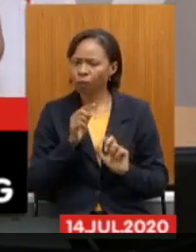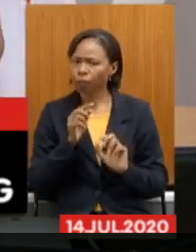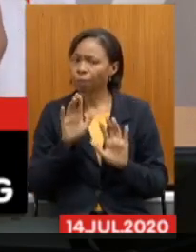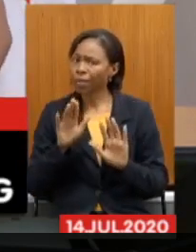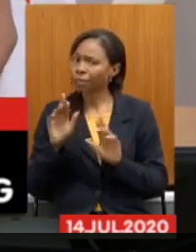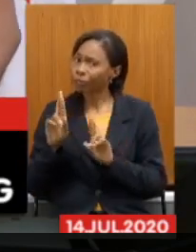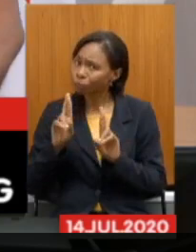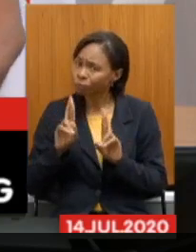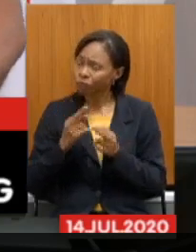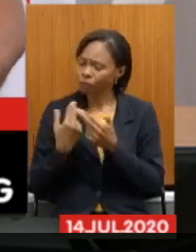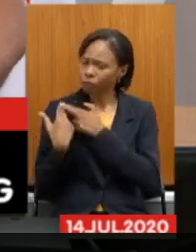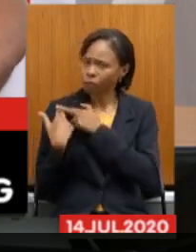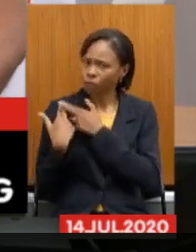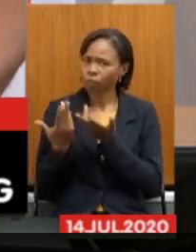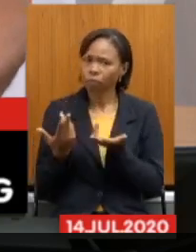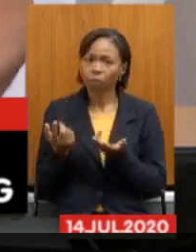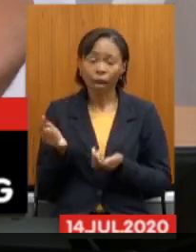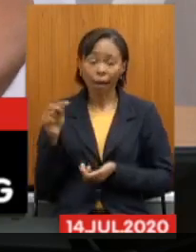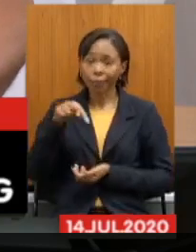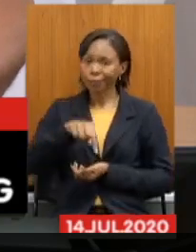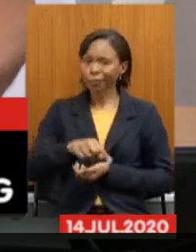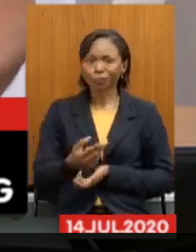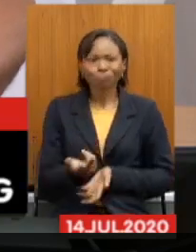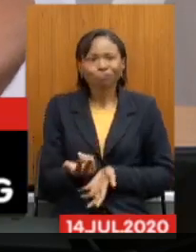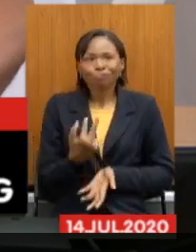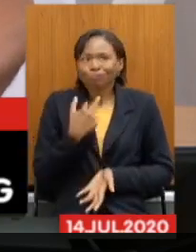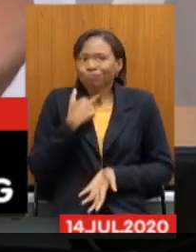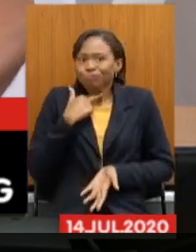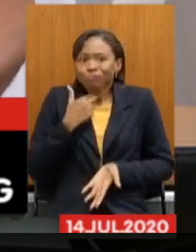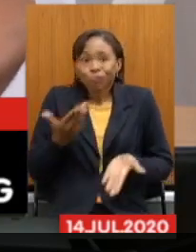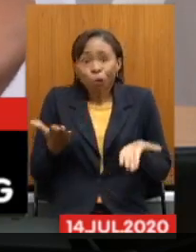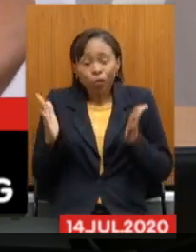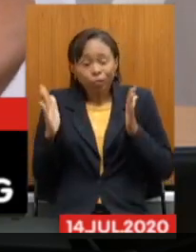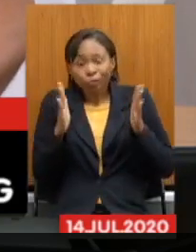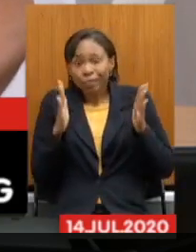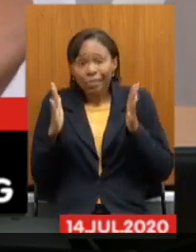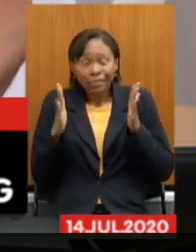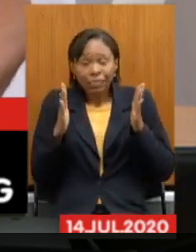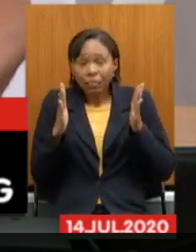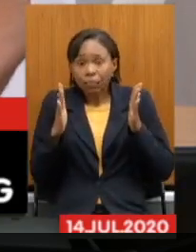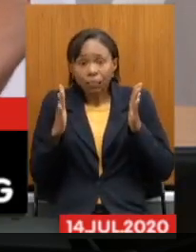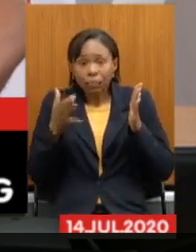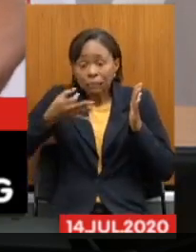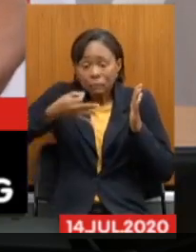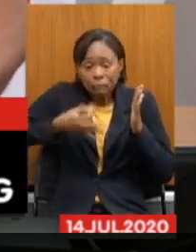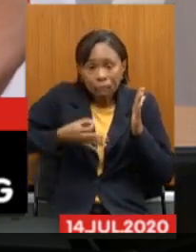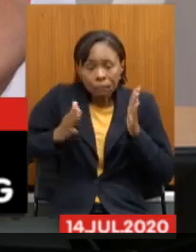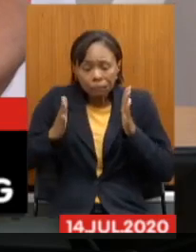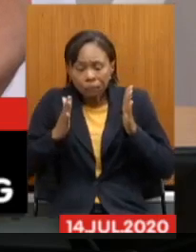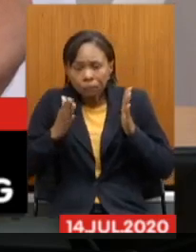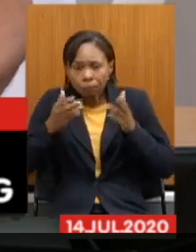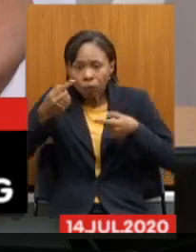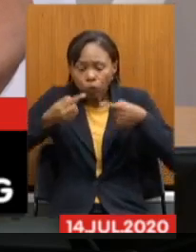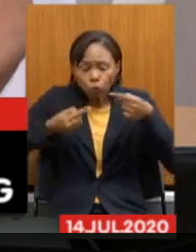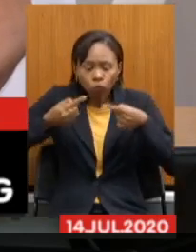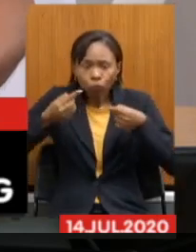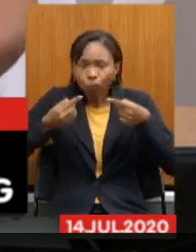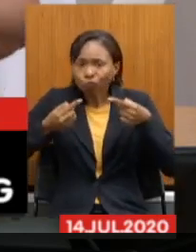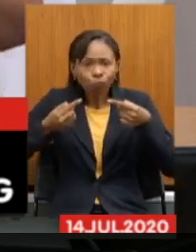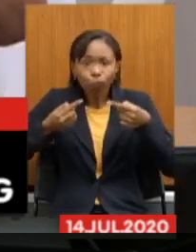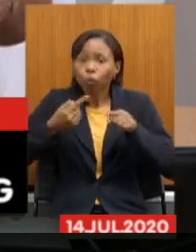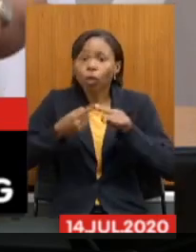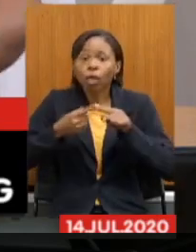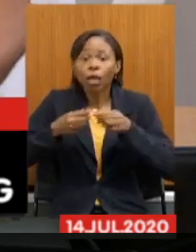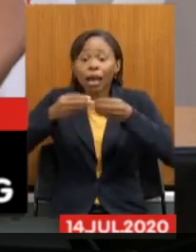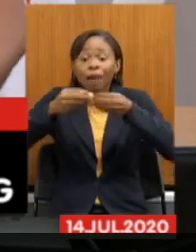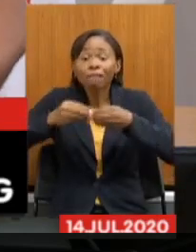nenhum. Este não é o melhor momento de se discutir um tema que vai afetar todos,